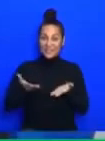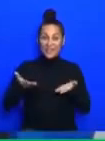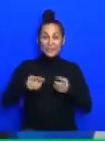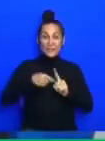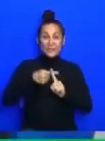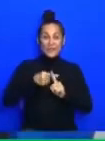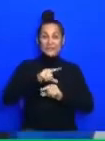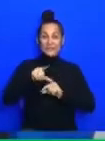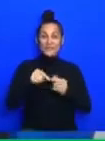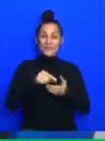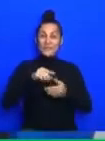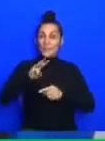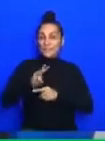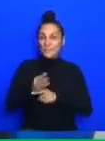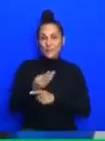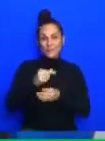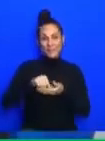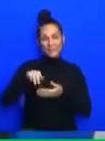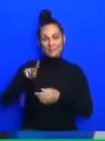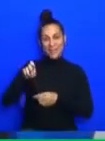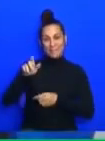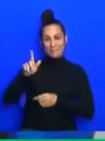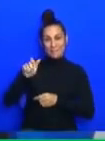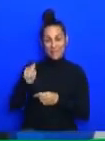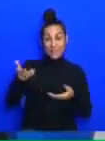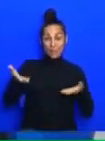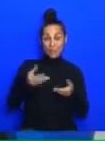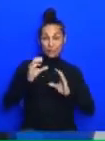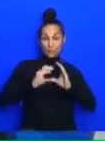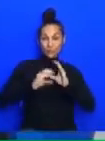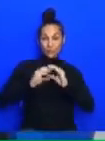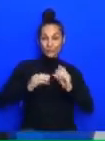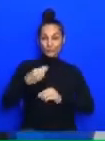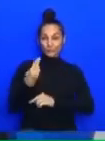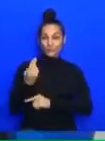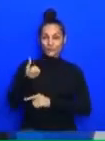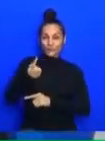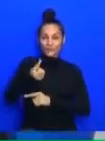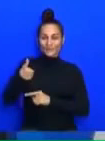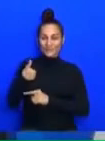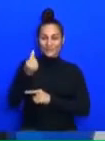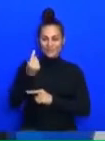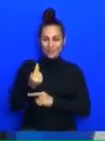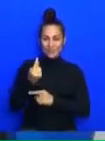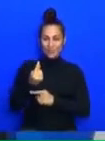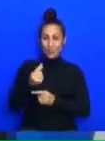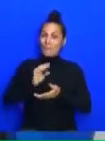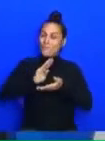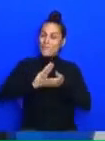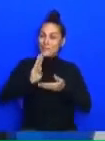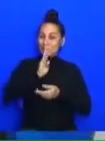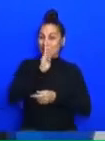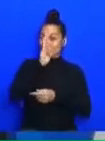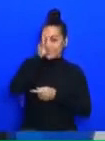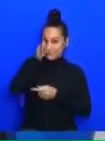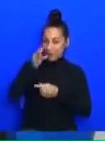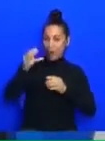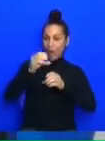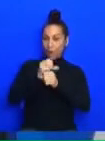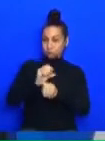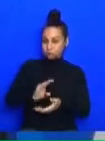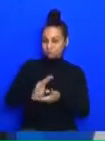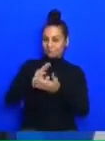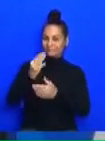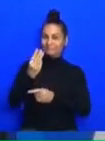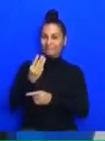no ar mais um sorteio milionário da Mega Sena. Hoje é o concurso 2.661, com prêmio principal